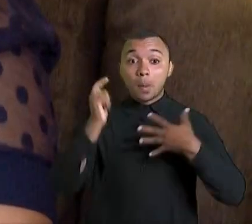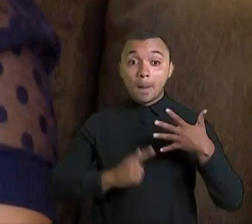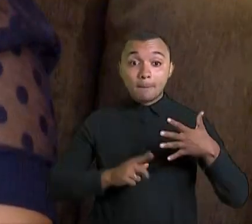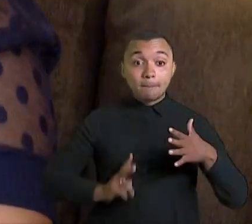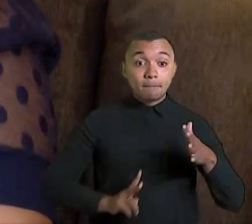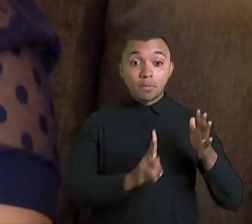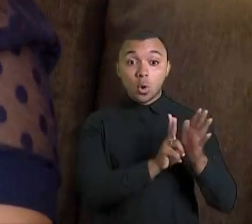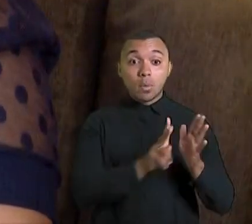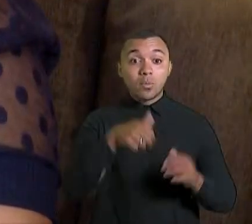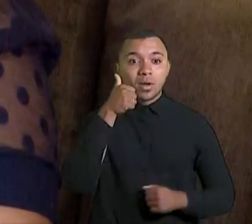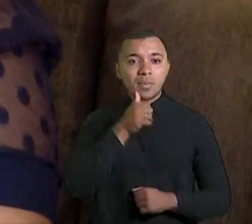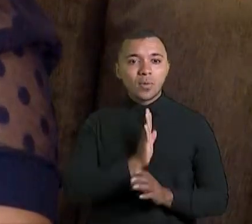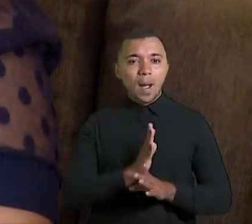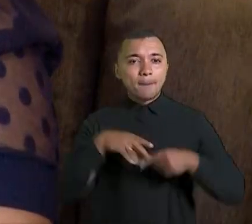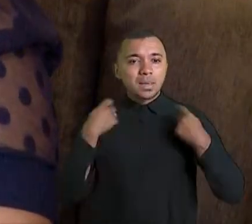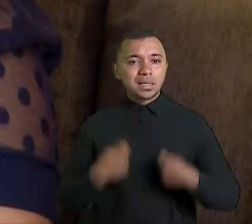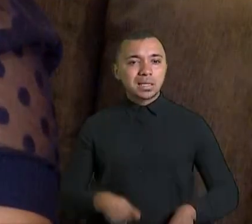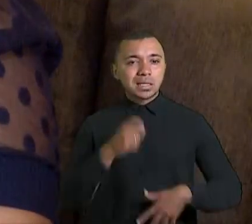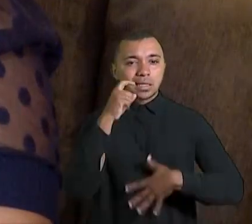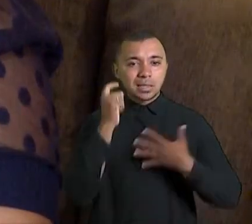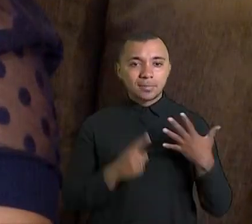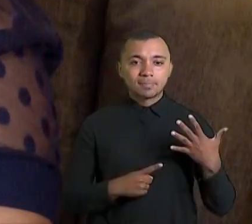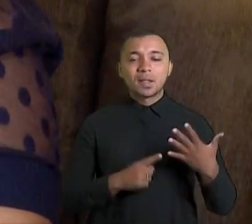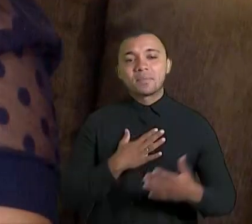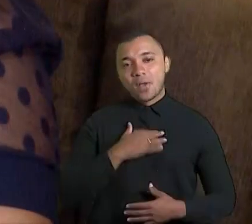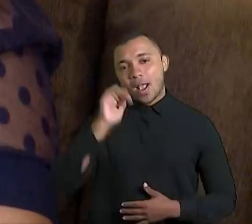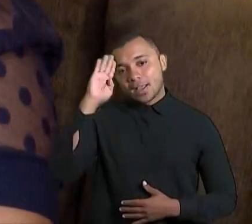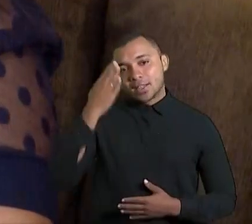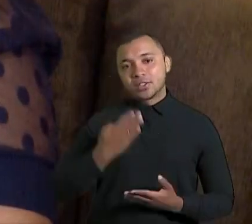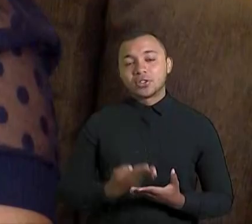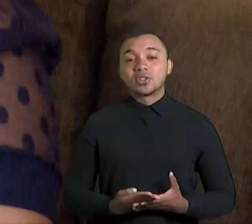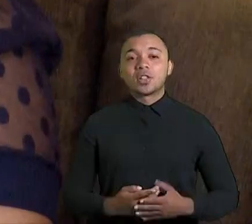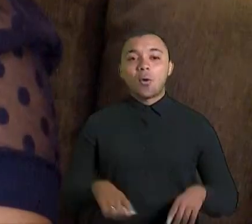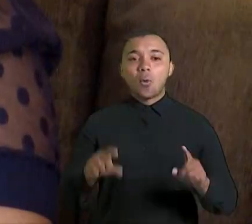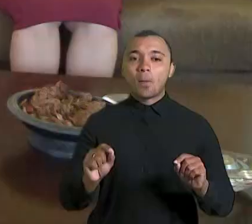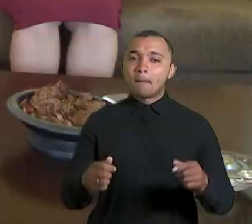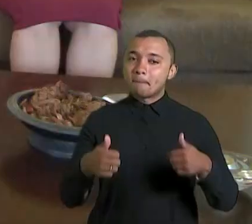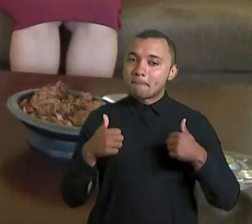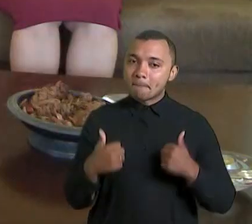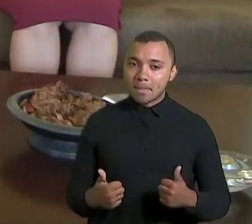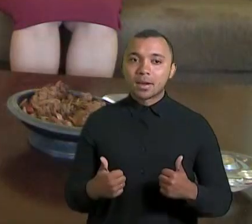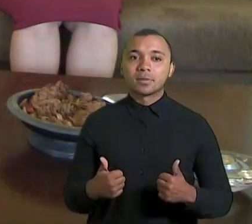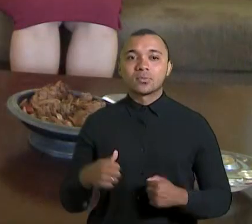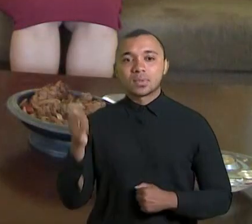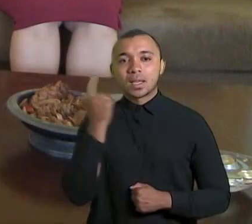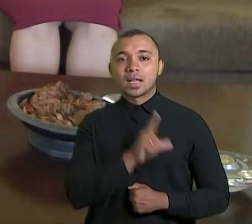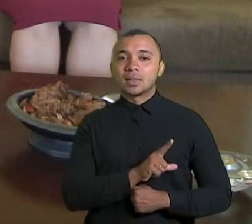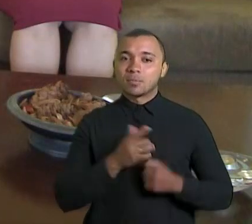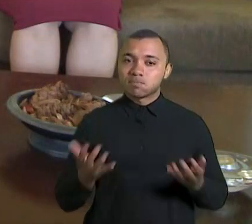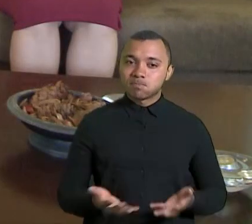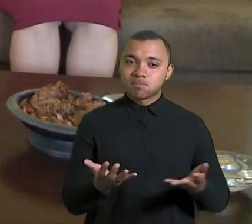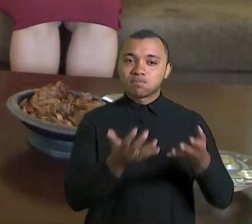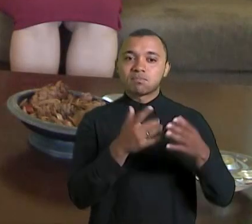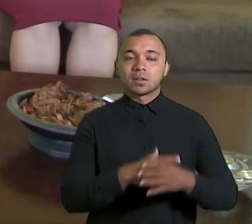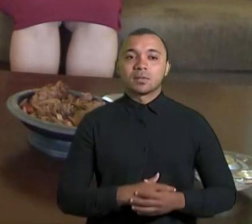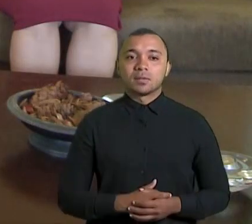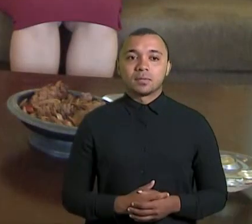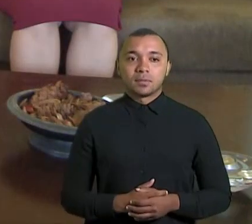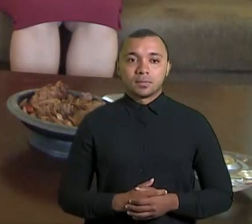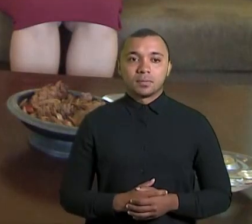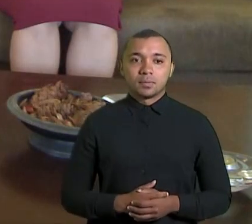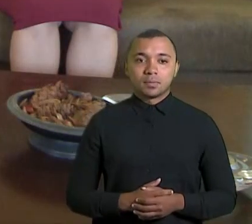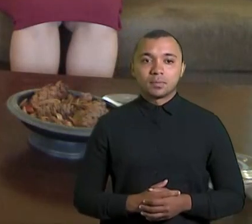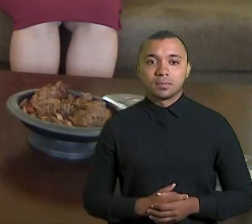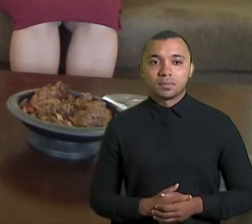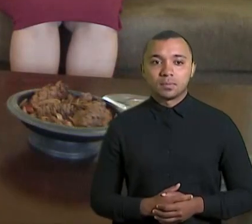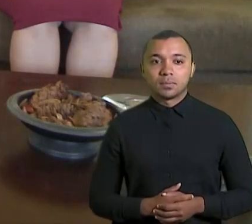ela realmente precisa, o caminho é tranquilo e só vai ter melhorias no futuro. Irani,